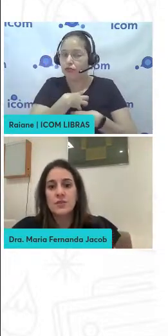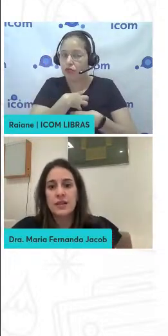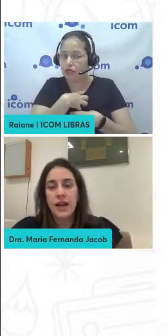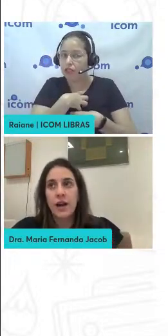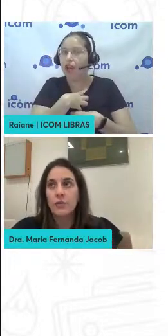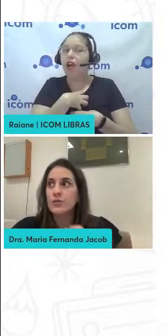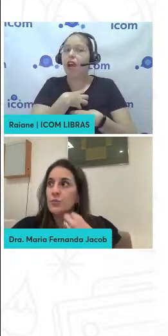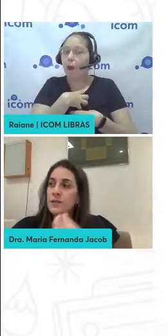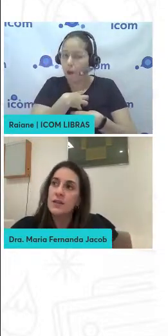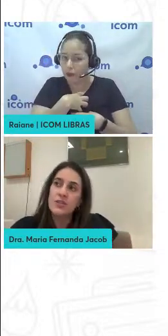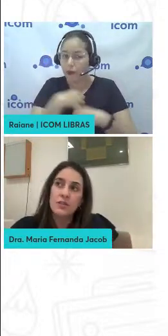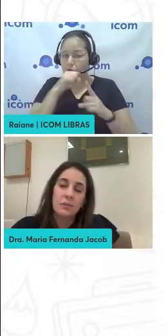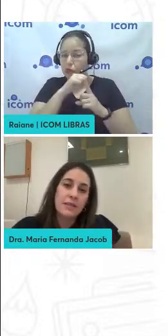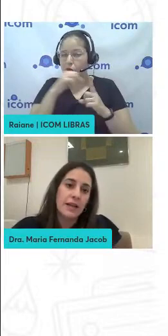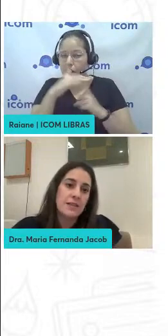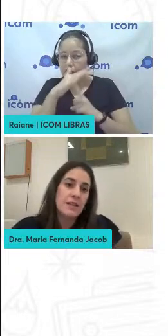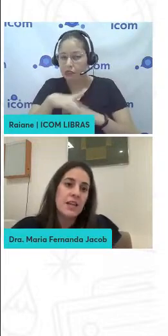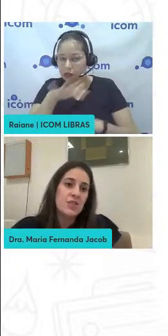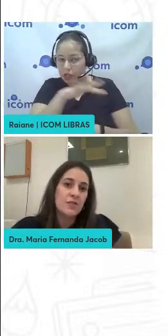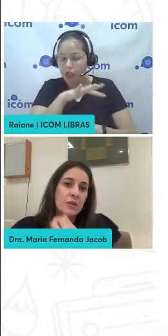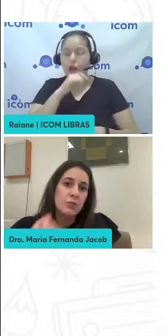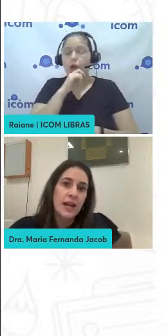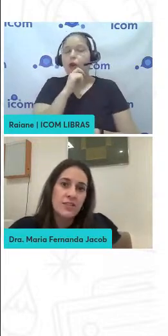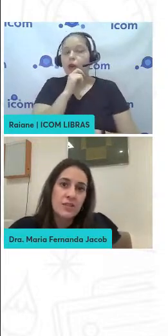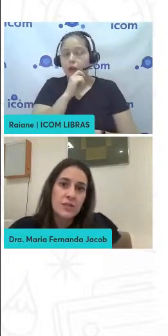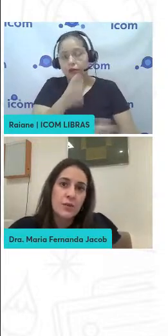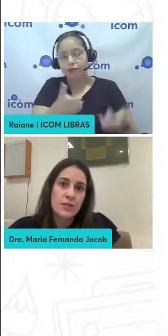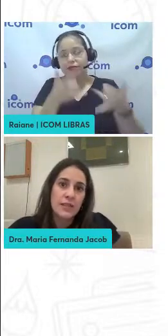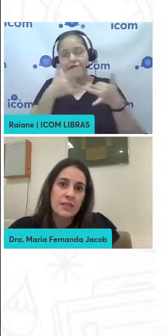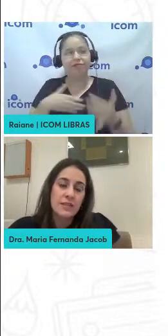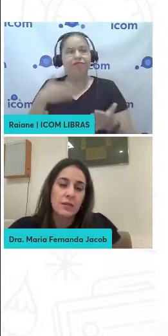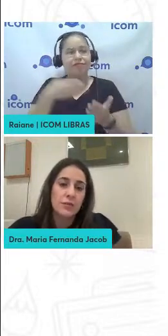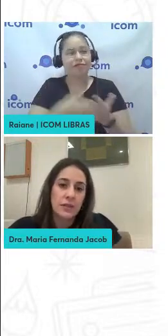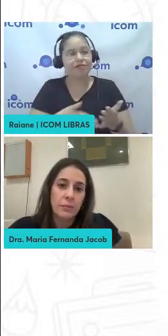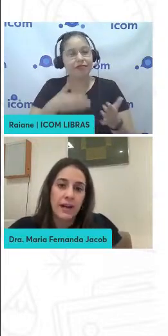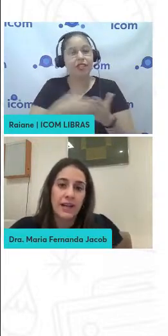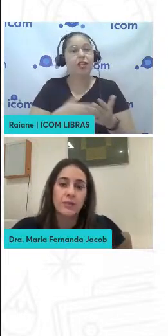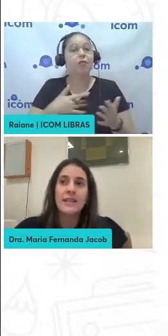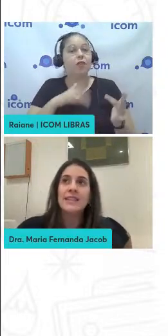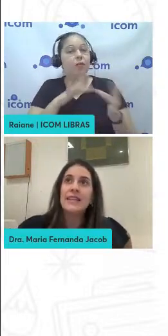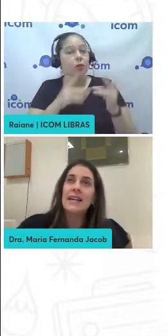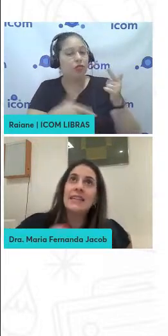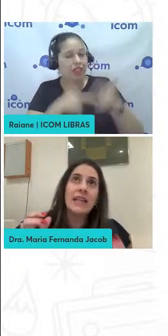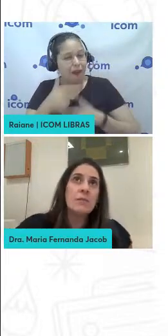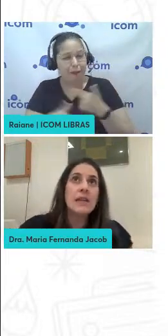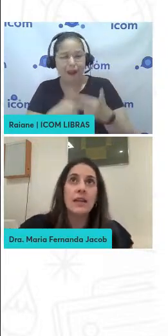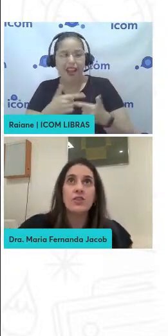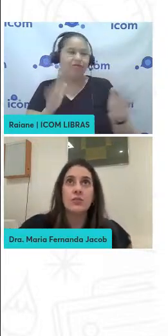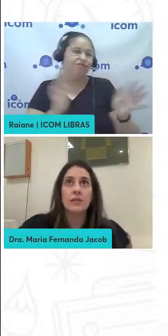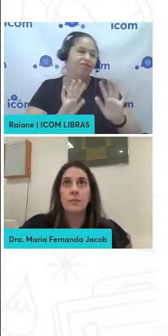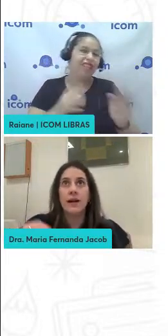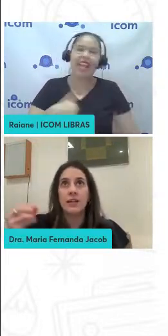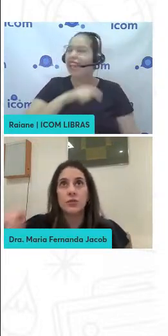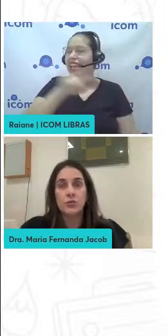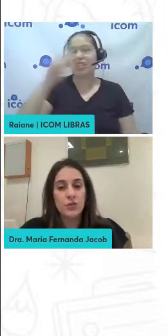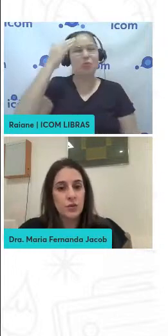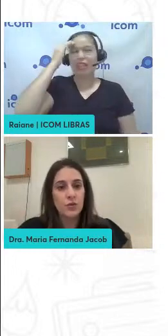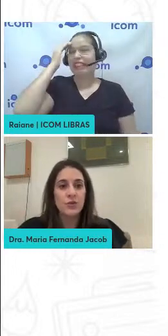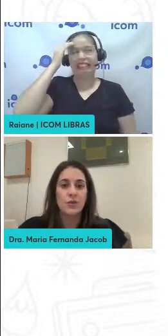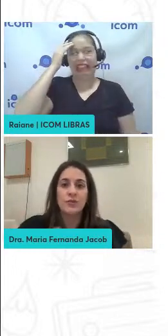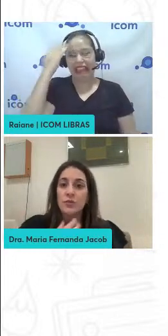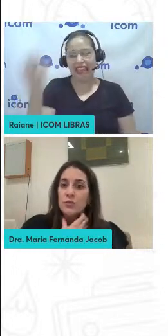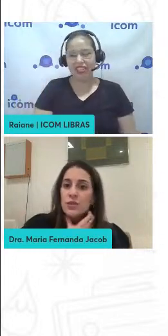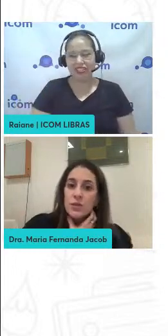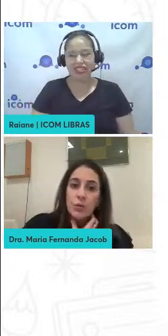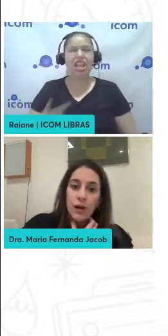até social, onde o paciente também traz dificuldades de socialização no trabalho, ninguém me entende no trabalho, tudo isso